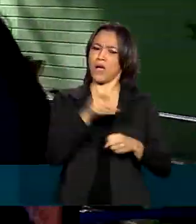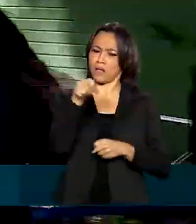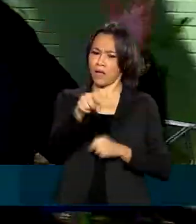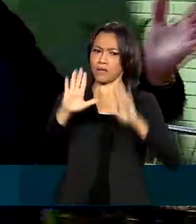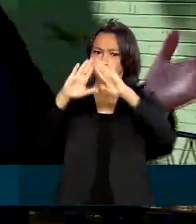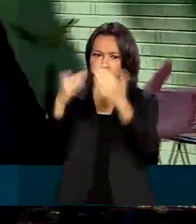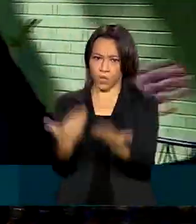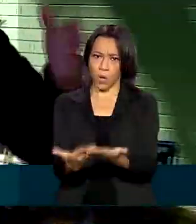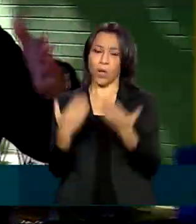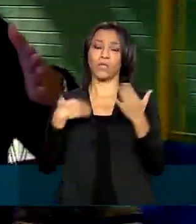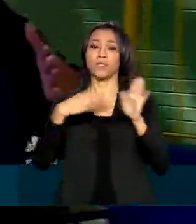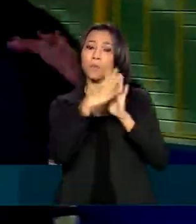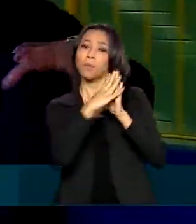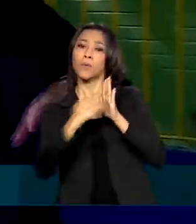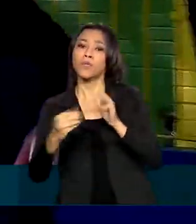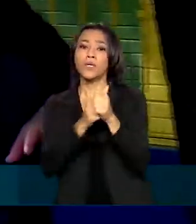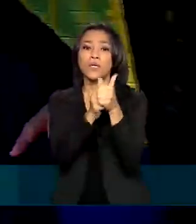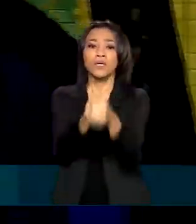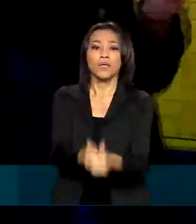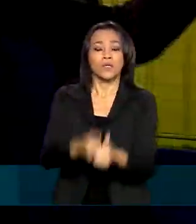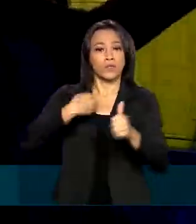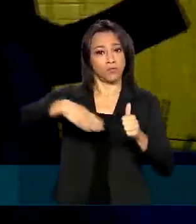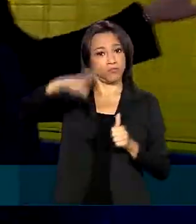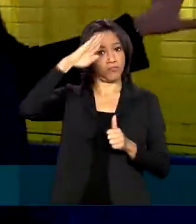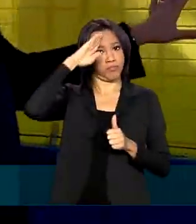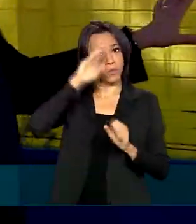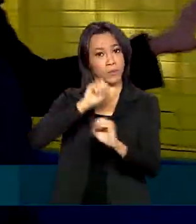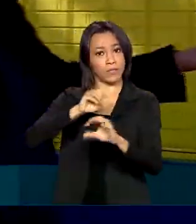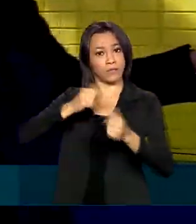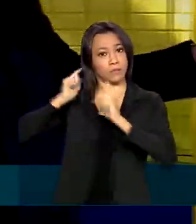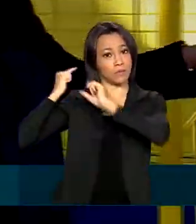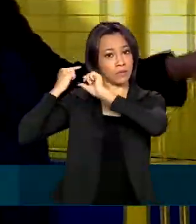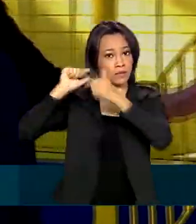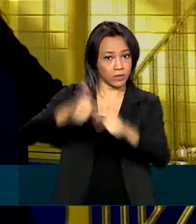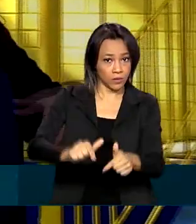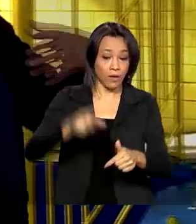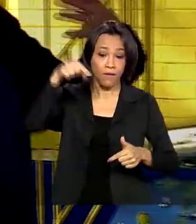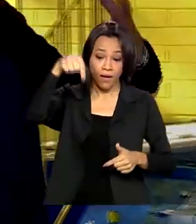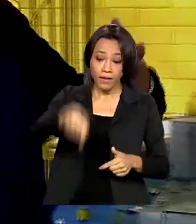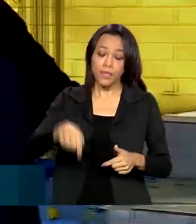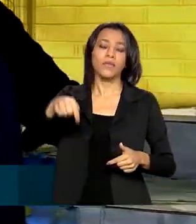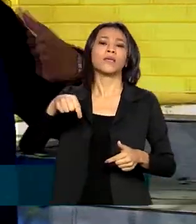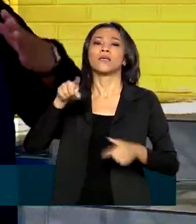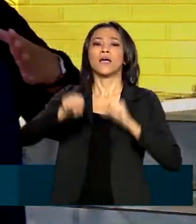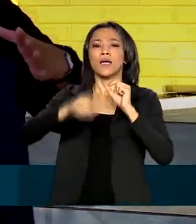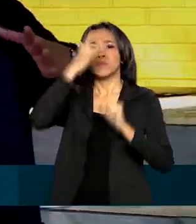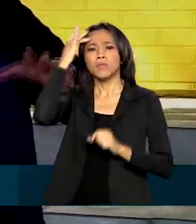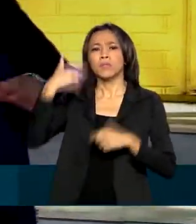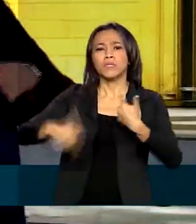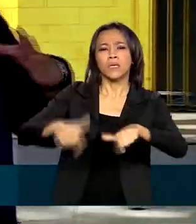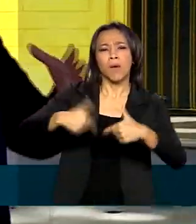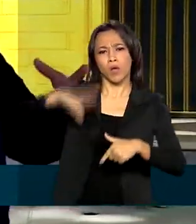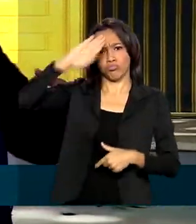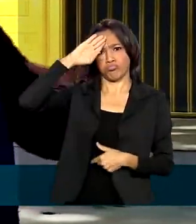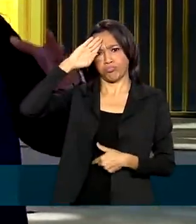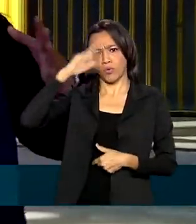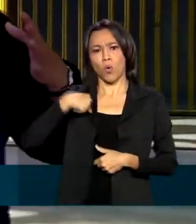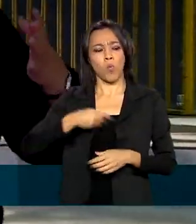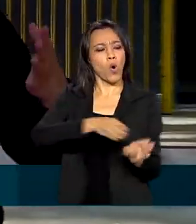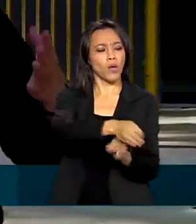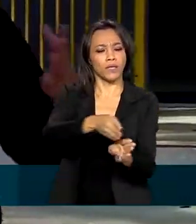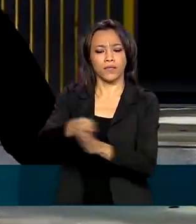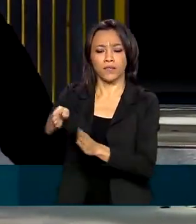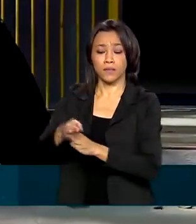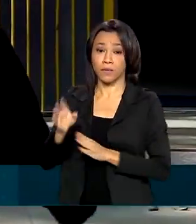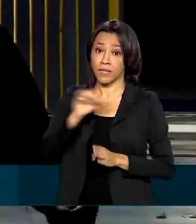os valores dos militares com a educação tradicional. Aqui dentro, os militares trabalham como instrutores. O objetivo é que cada criança